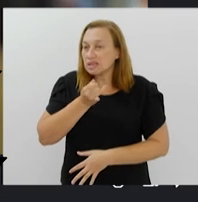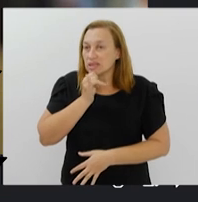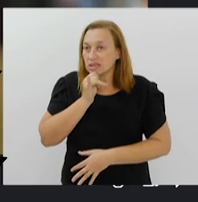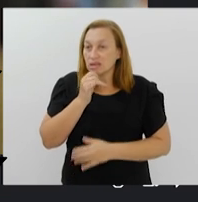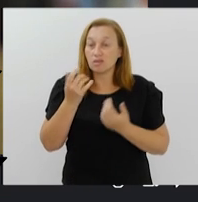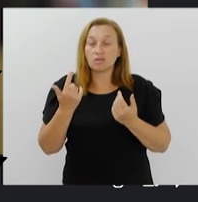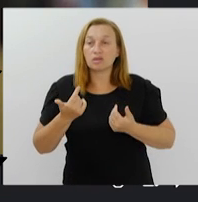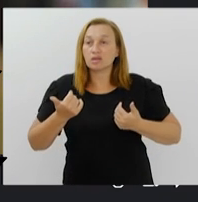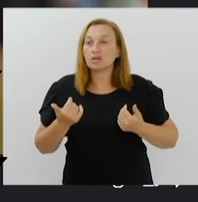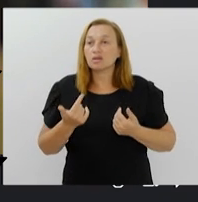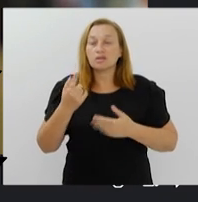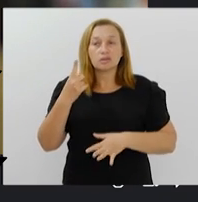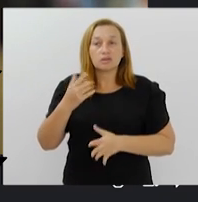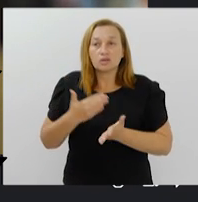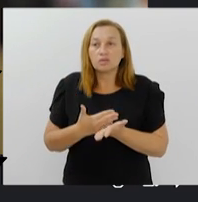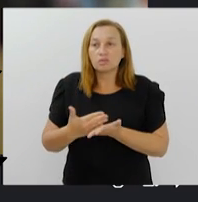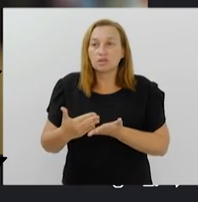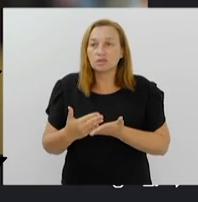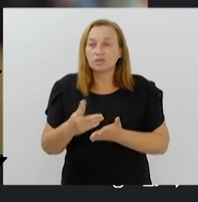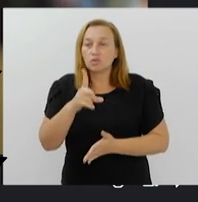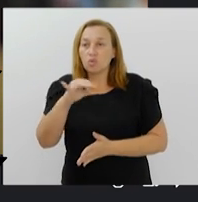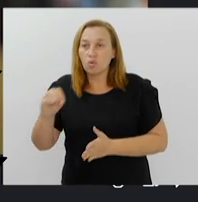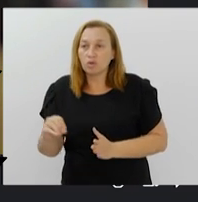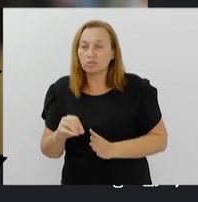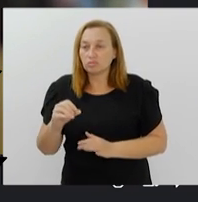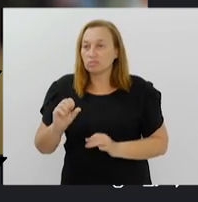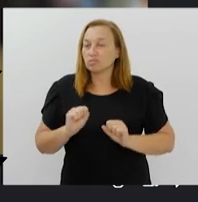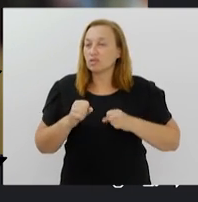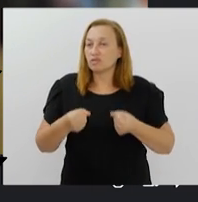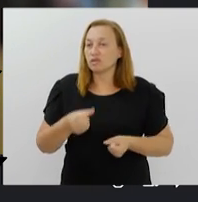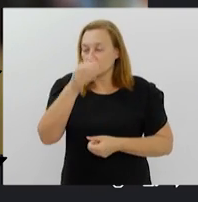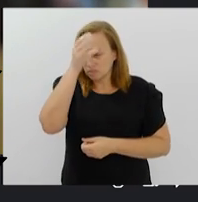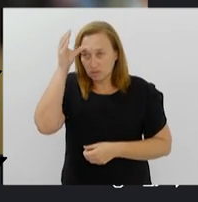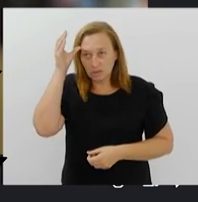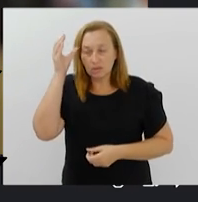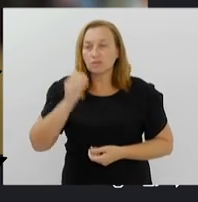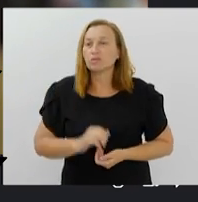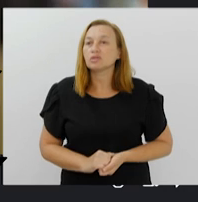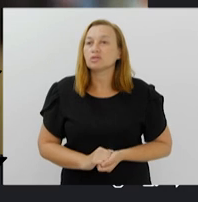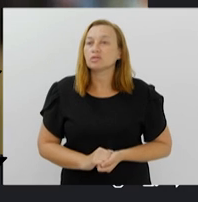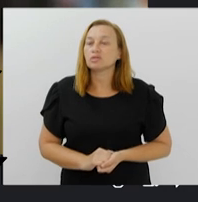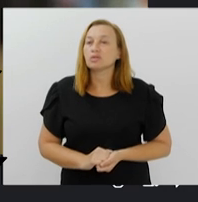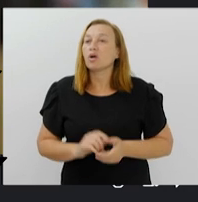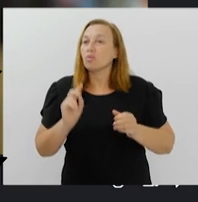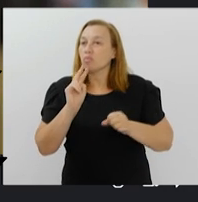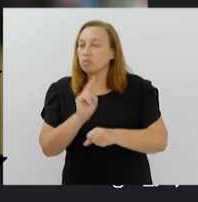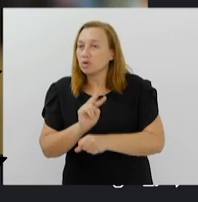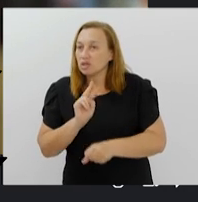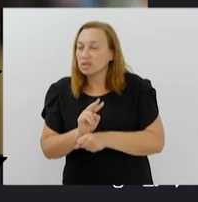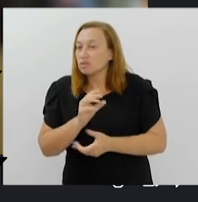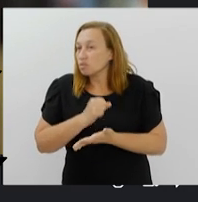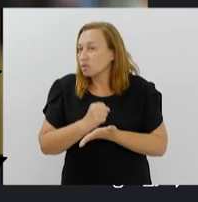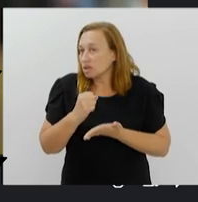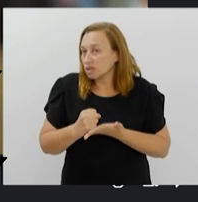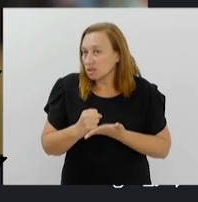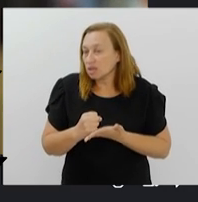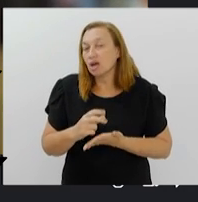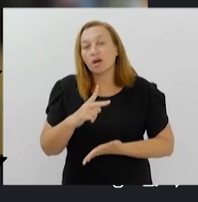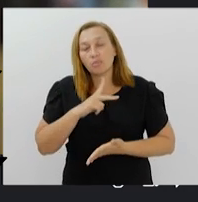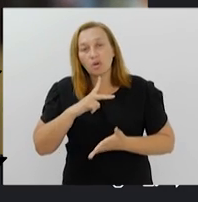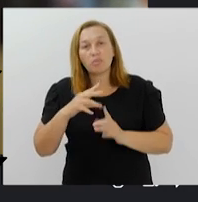suas decisões em princípios do Código de Defesa do Consumidor quando uma boa fé objetiva a proteção contratual a própria